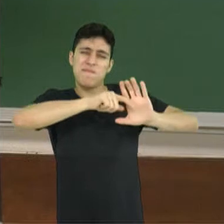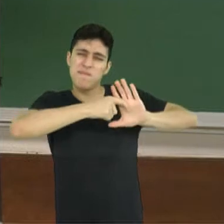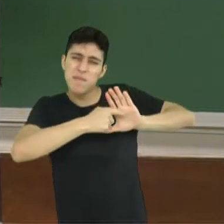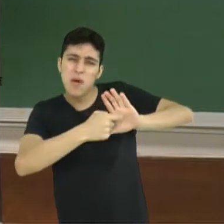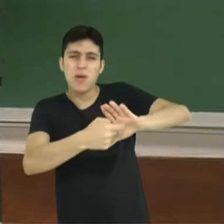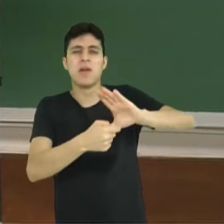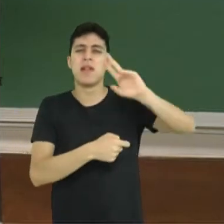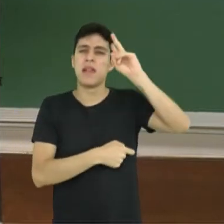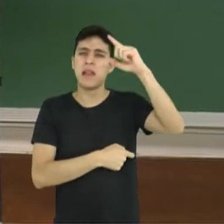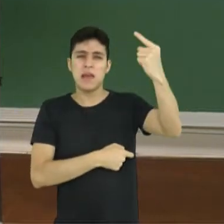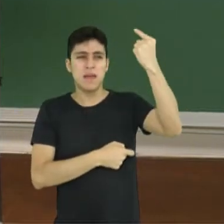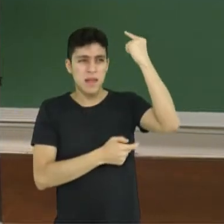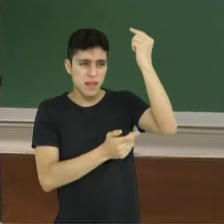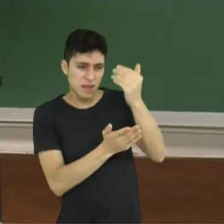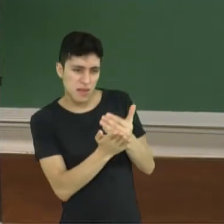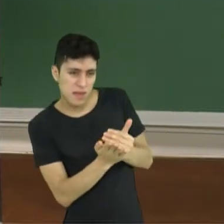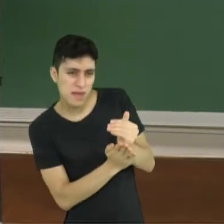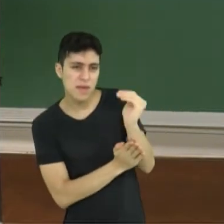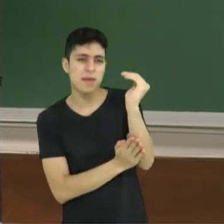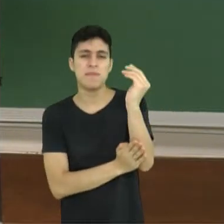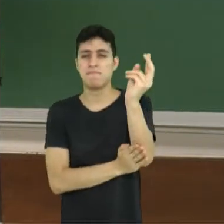quando